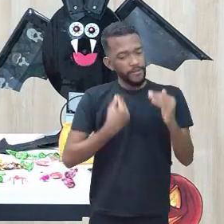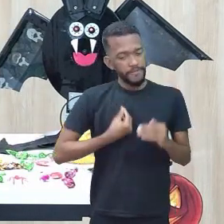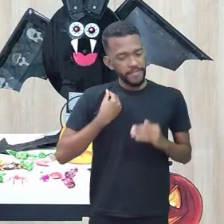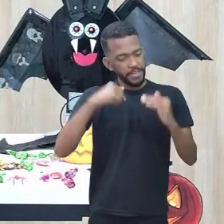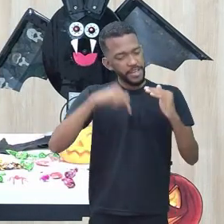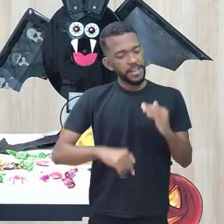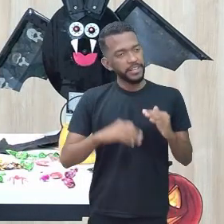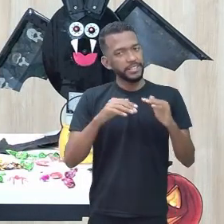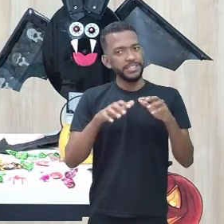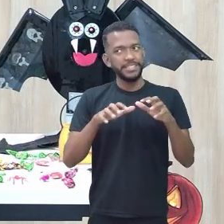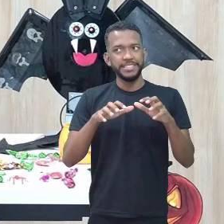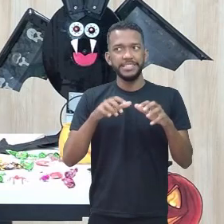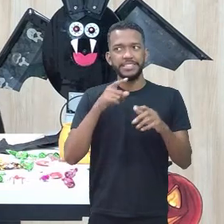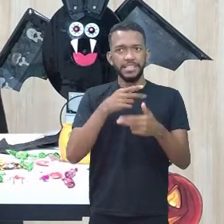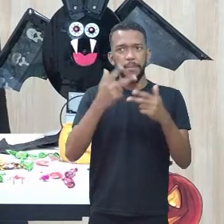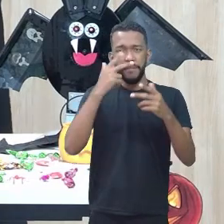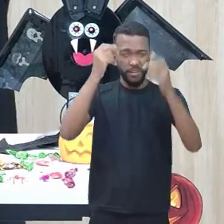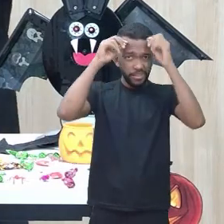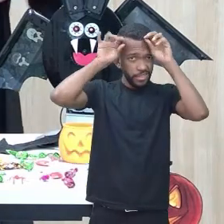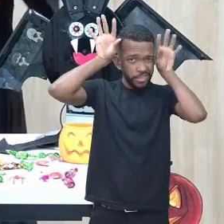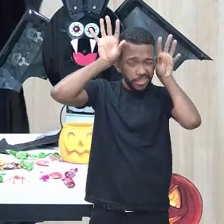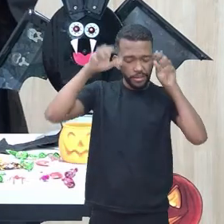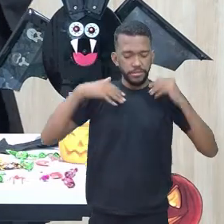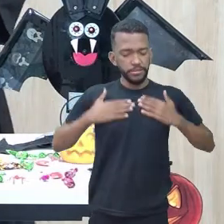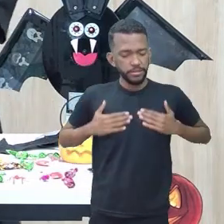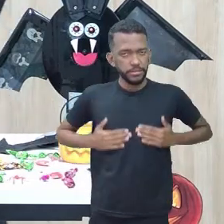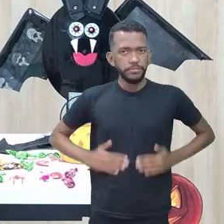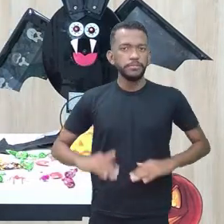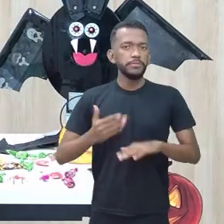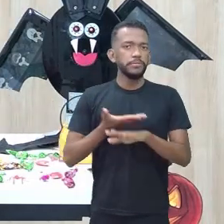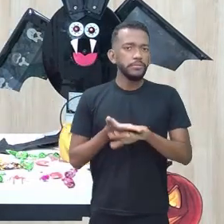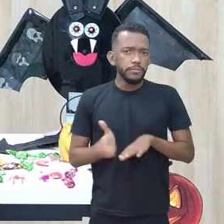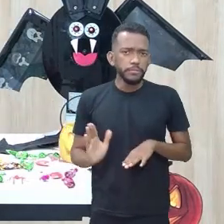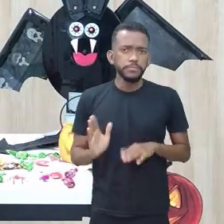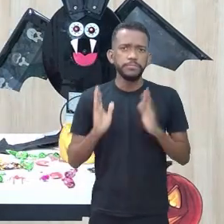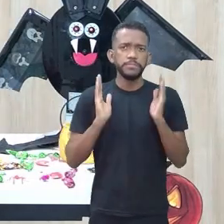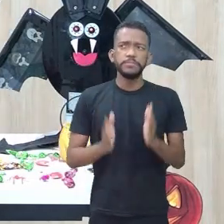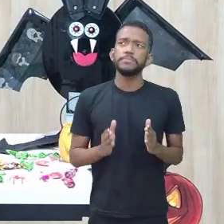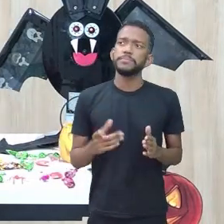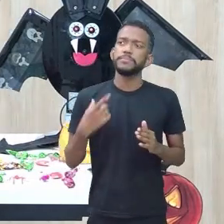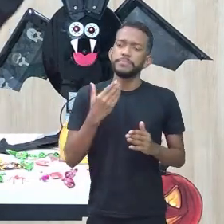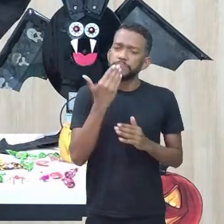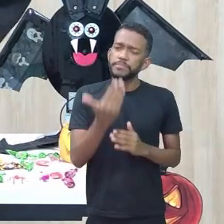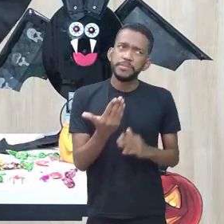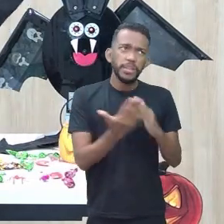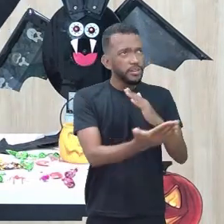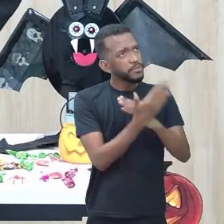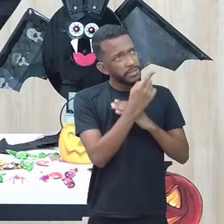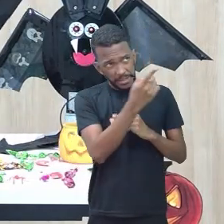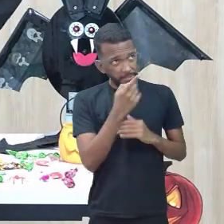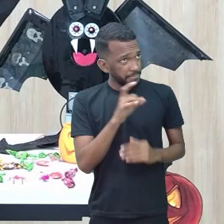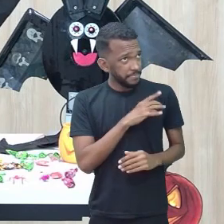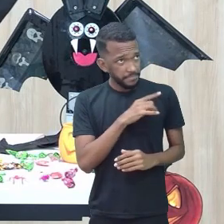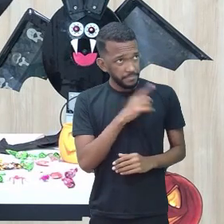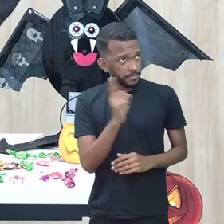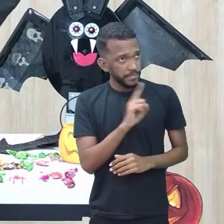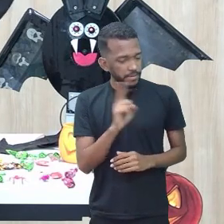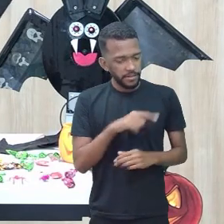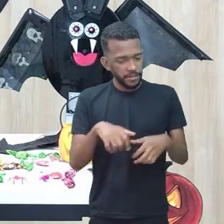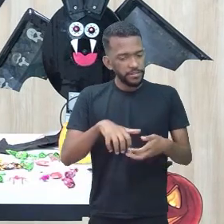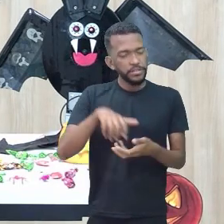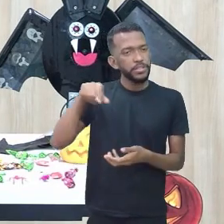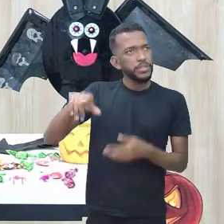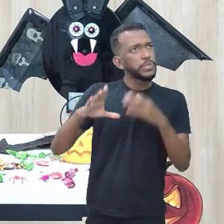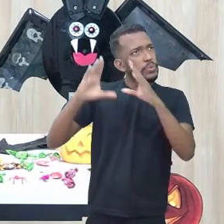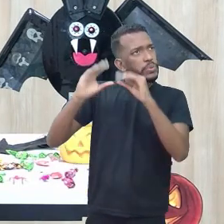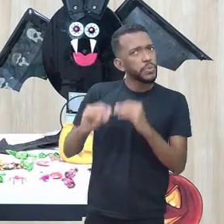frente do cemitério, um pouquinho descabelada, vestida de branco assim, pedindo ajuda. A senhora não tem medo não de ficar aqui nessa noite de Halloween